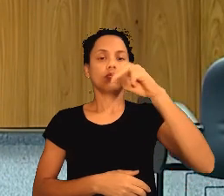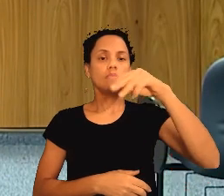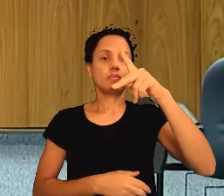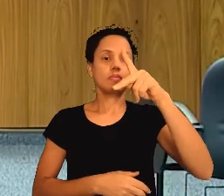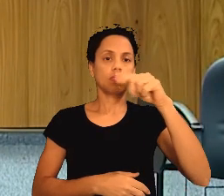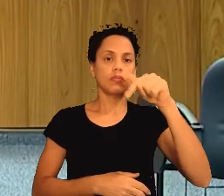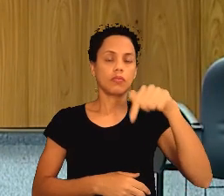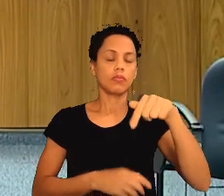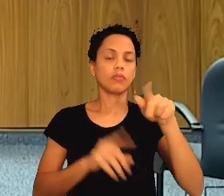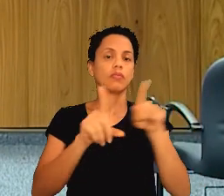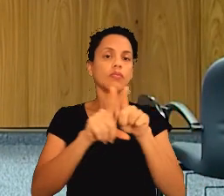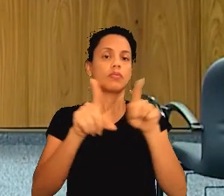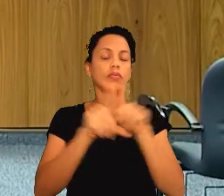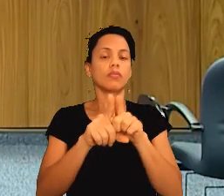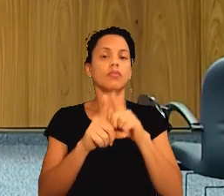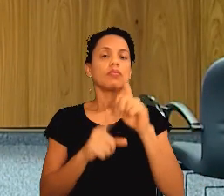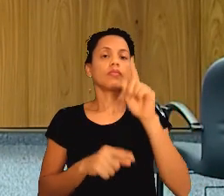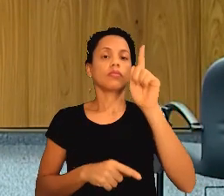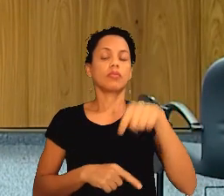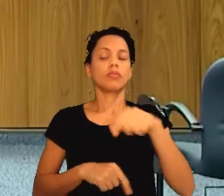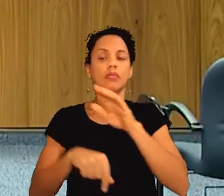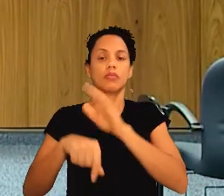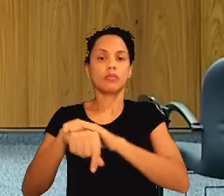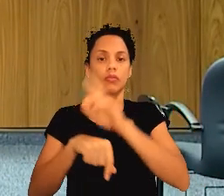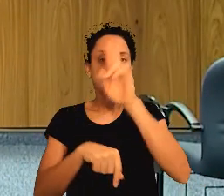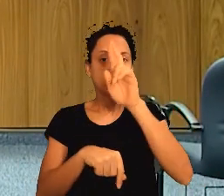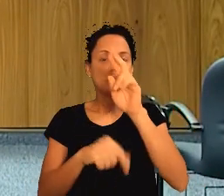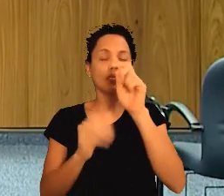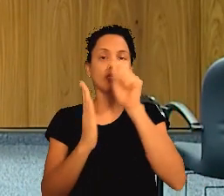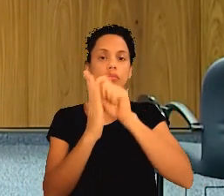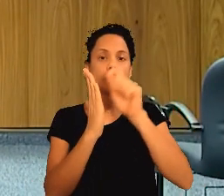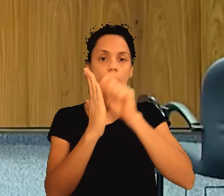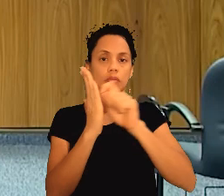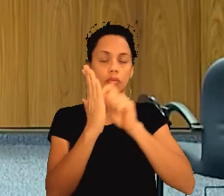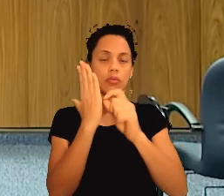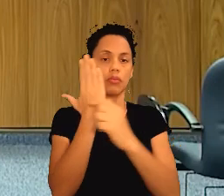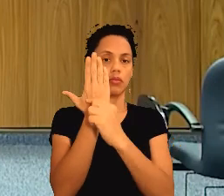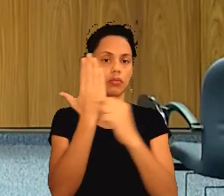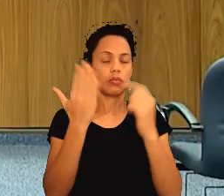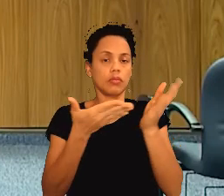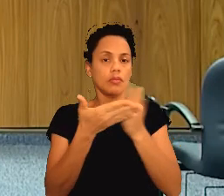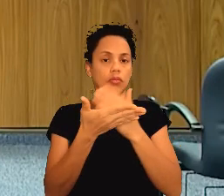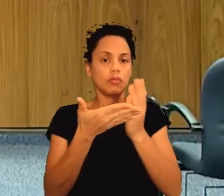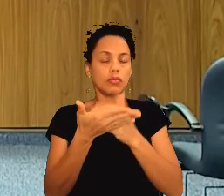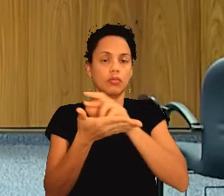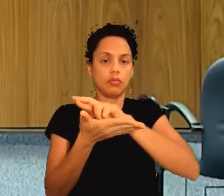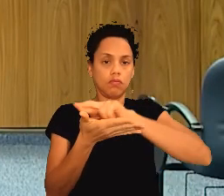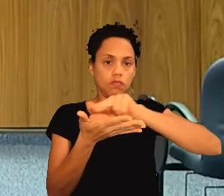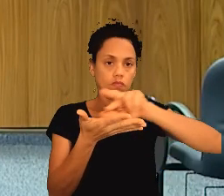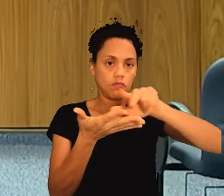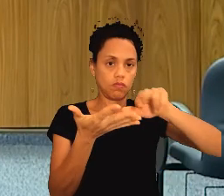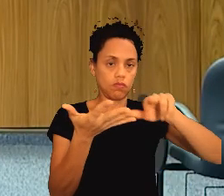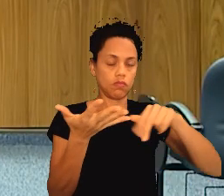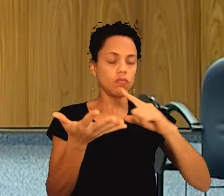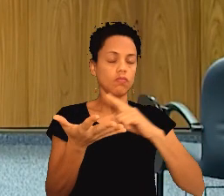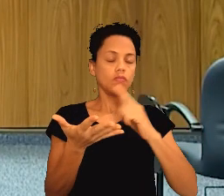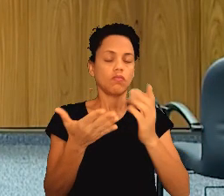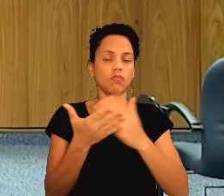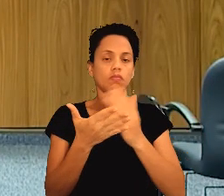CNPq, onde foi bolsista da categoria A1, é autora de vários livros, entre eles o Cultura Entre Aspas, que é um